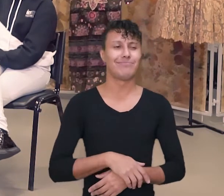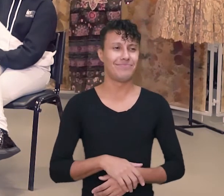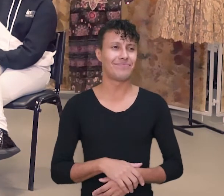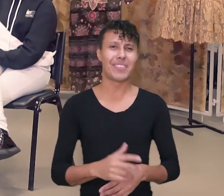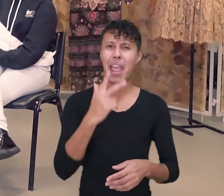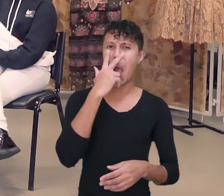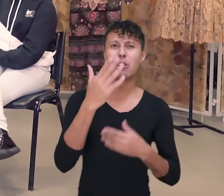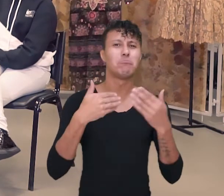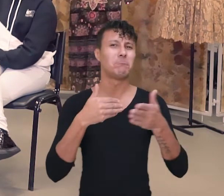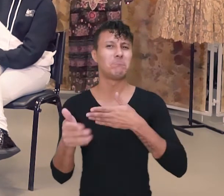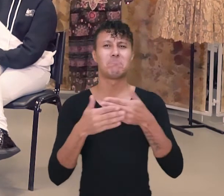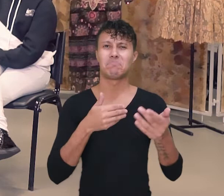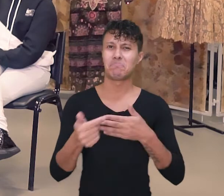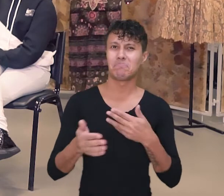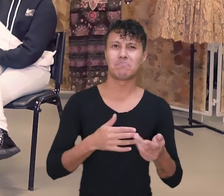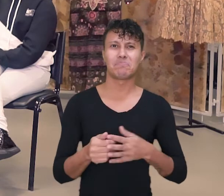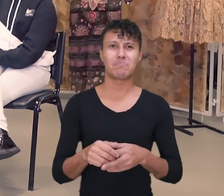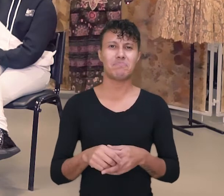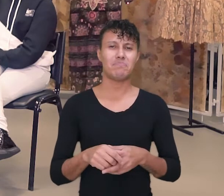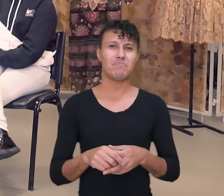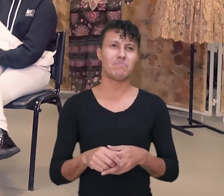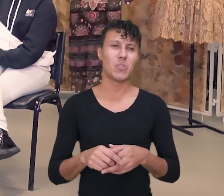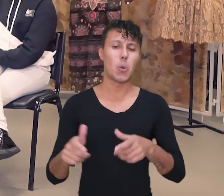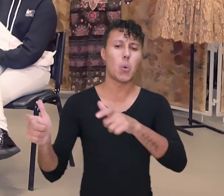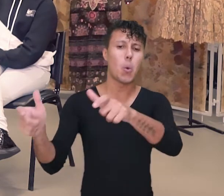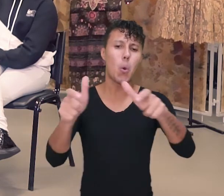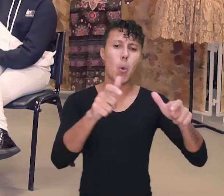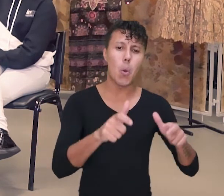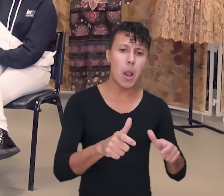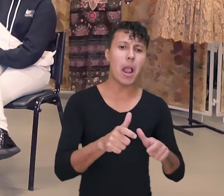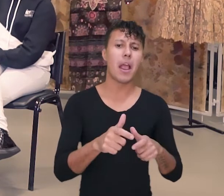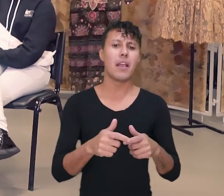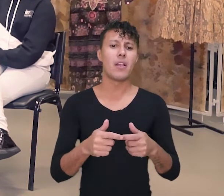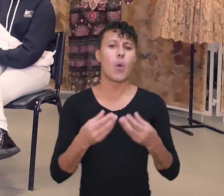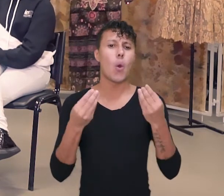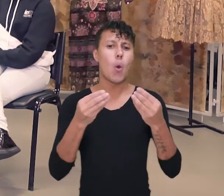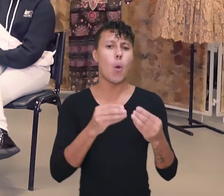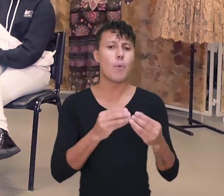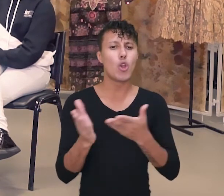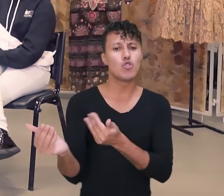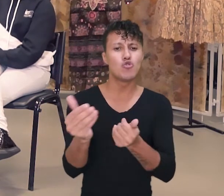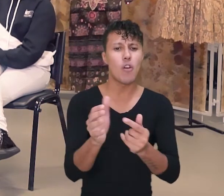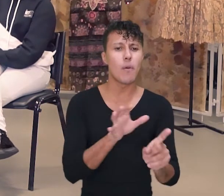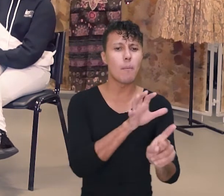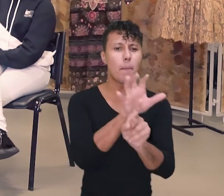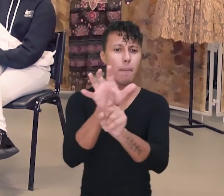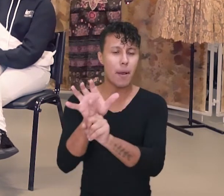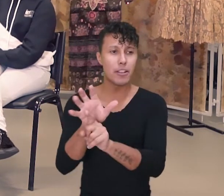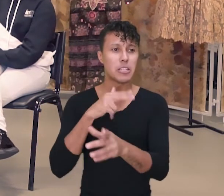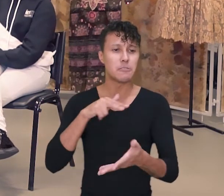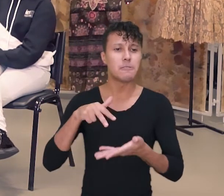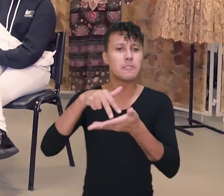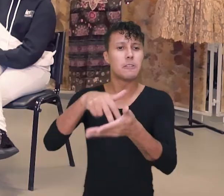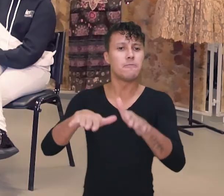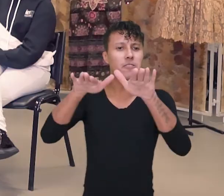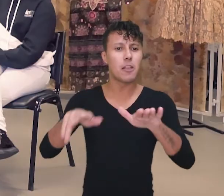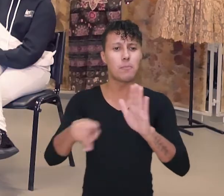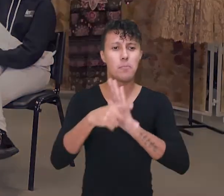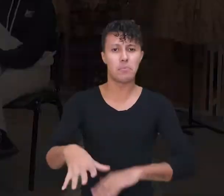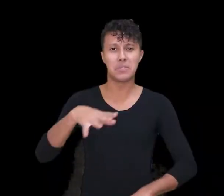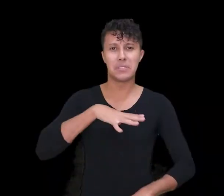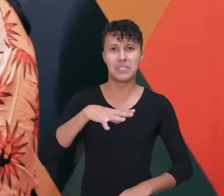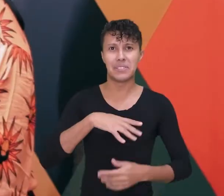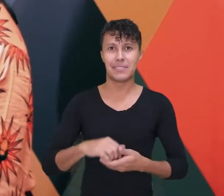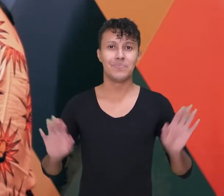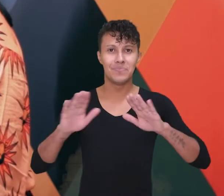que... Independente do ramo, do lugar, de onde está vindo essa juventude, se estabelecer como uma juventude dessa cidade,